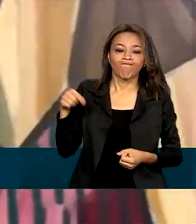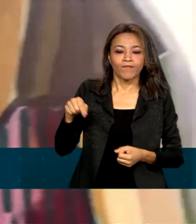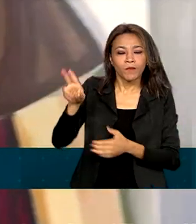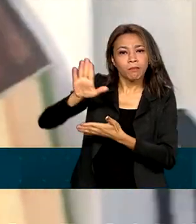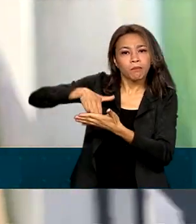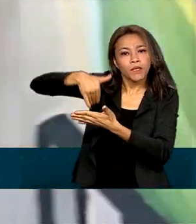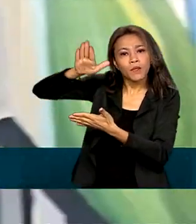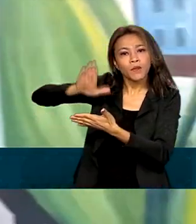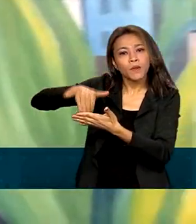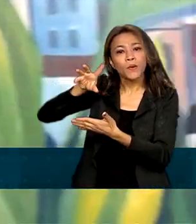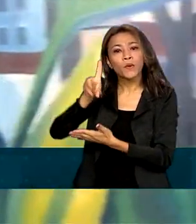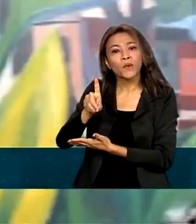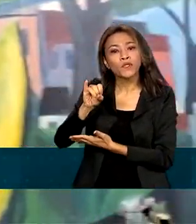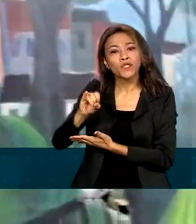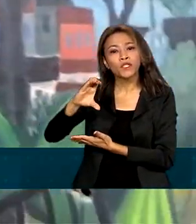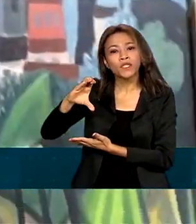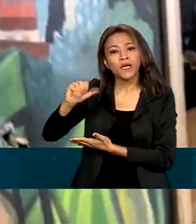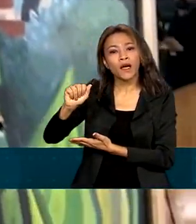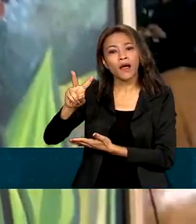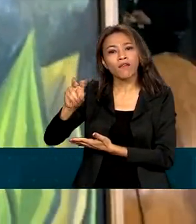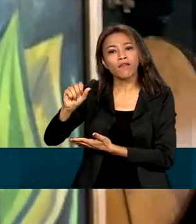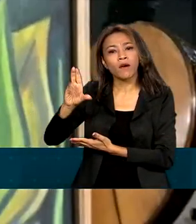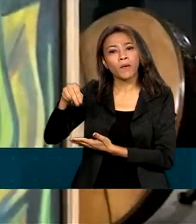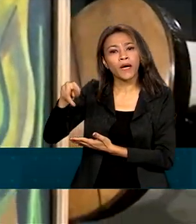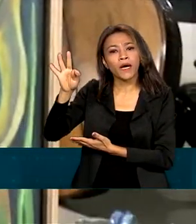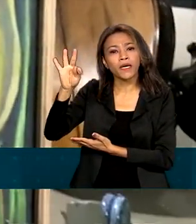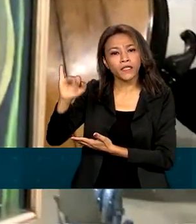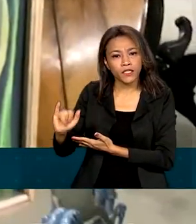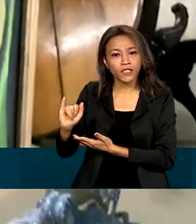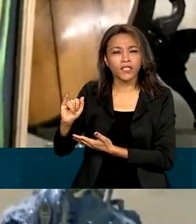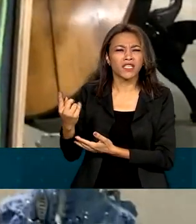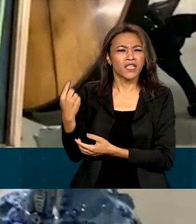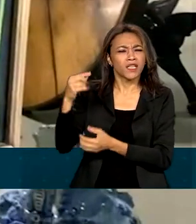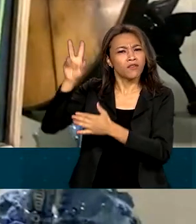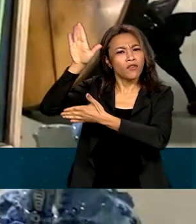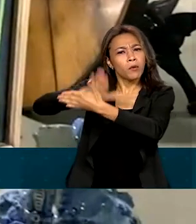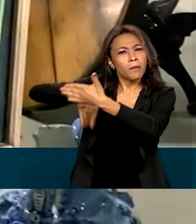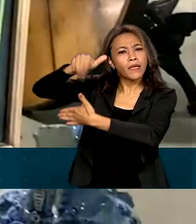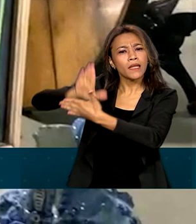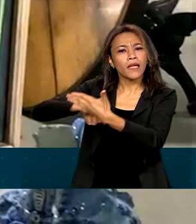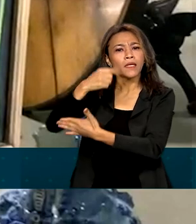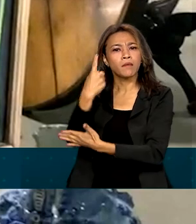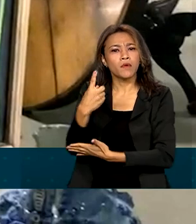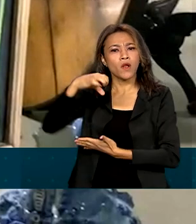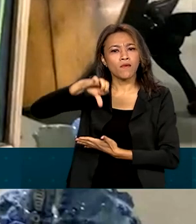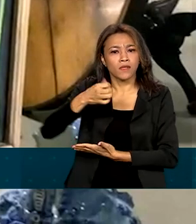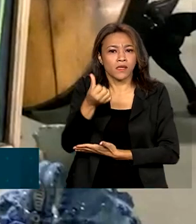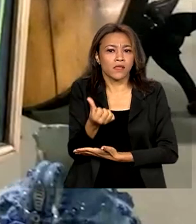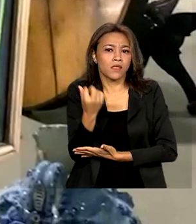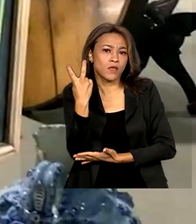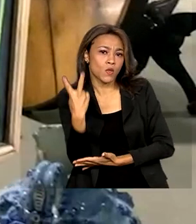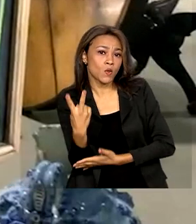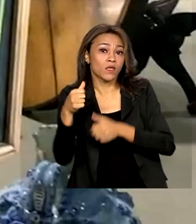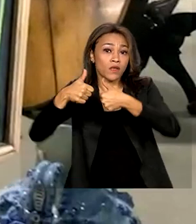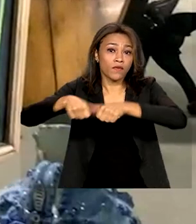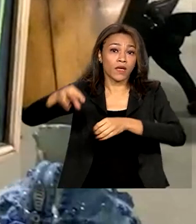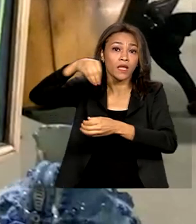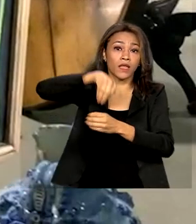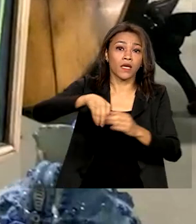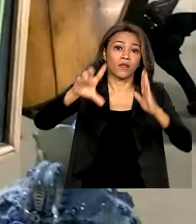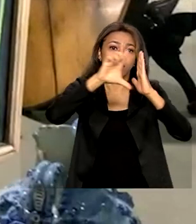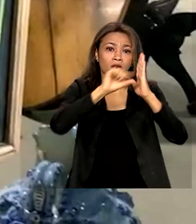pintor carioca de Cavalcante. A tela de 1962, que fica no Palácio do Planalto, teve